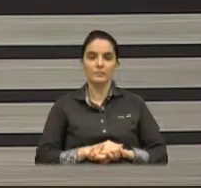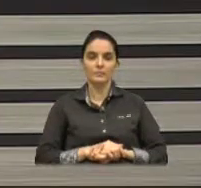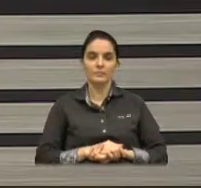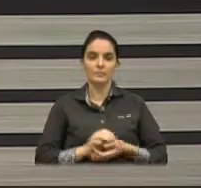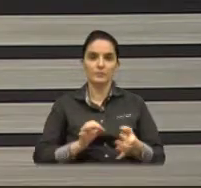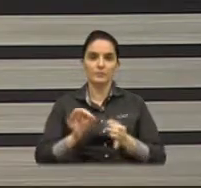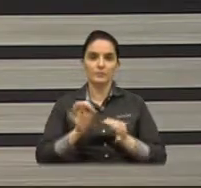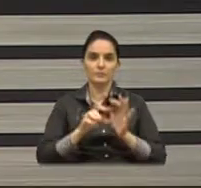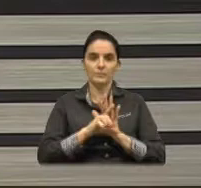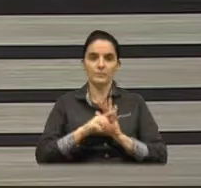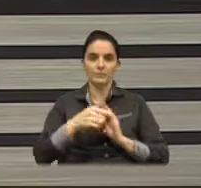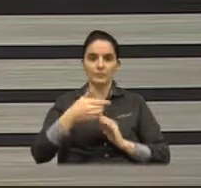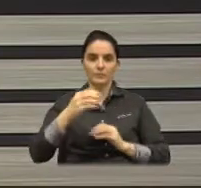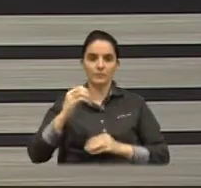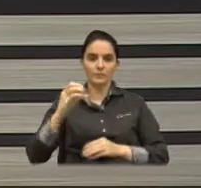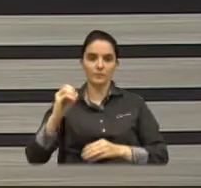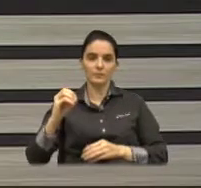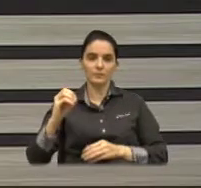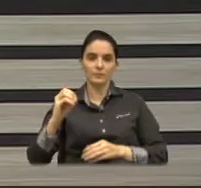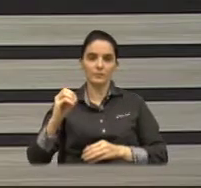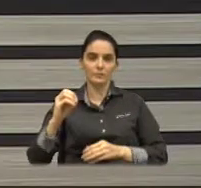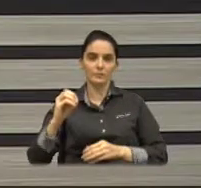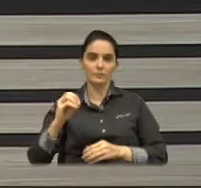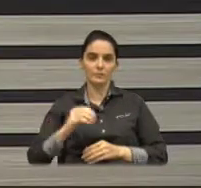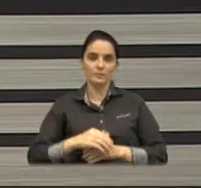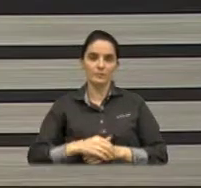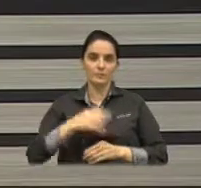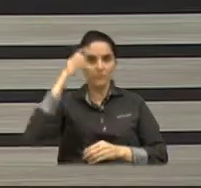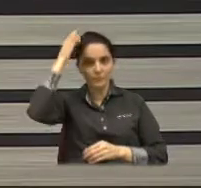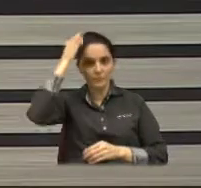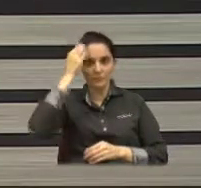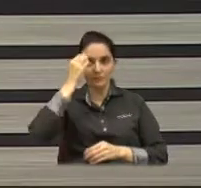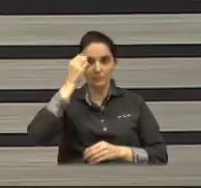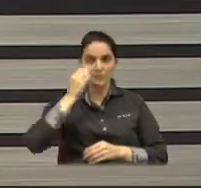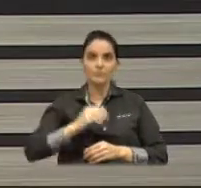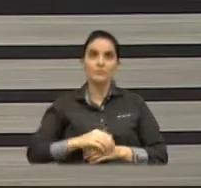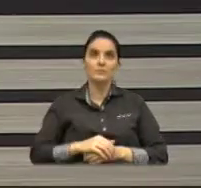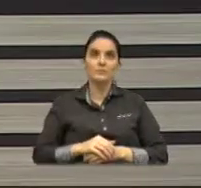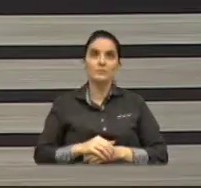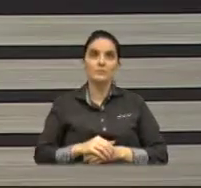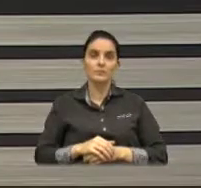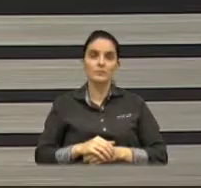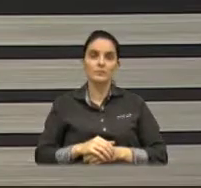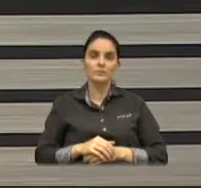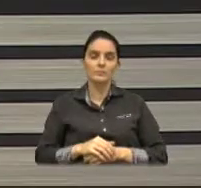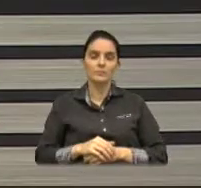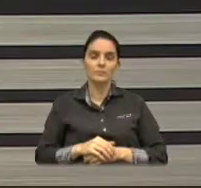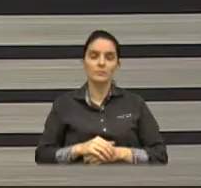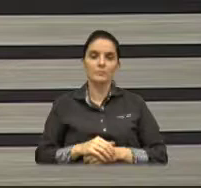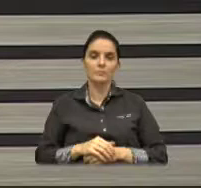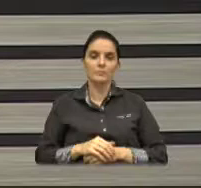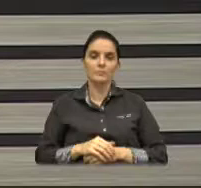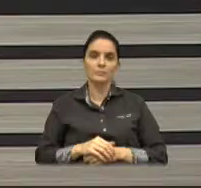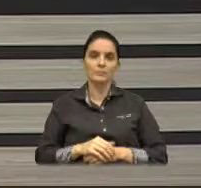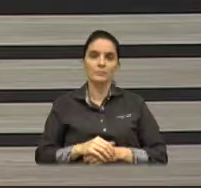Projeto de lei 100/2017, de autoria do novo vereador Anderson Pereira, está...